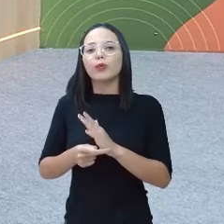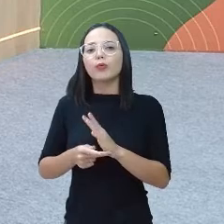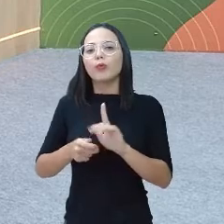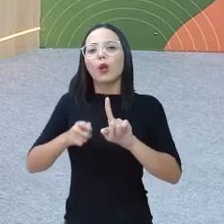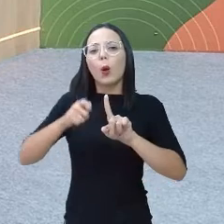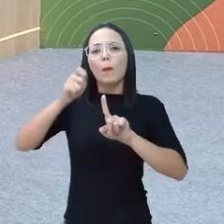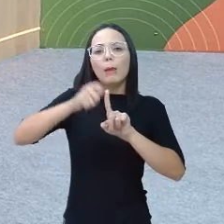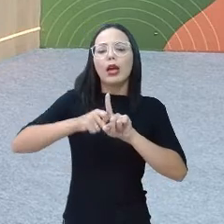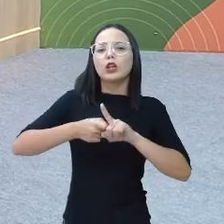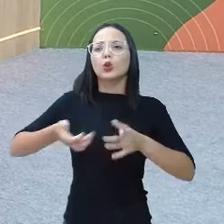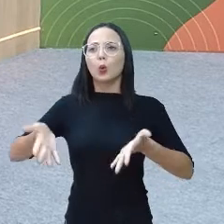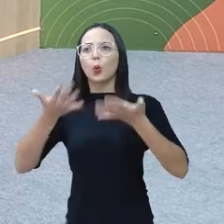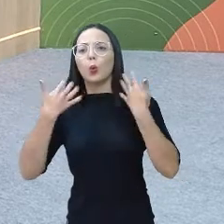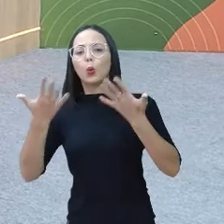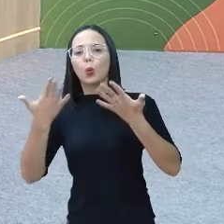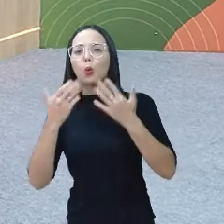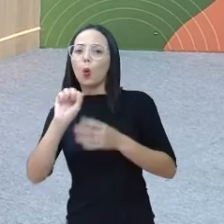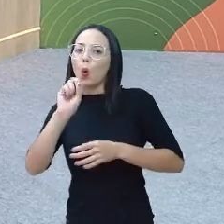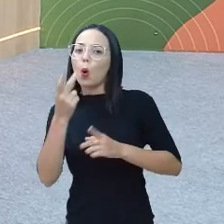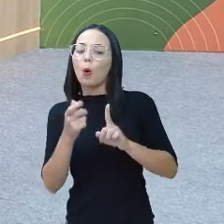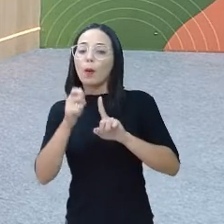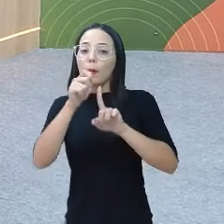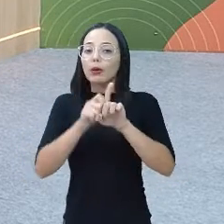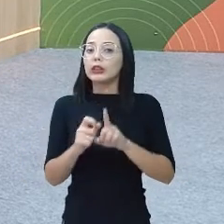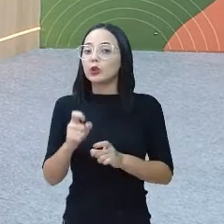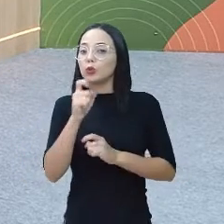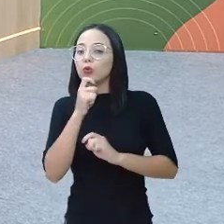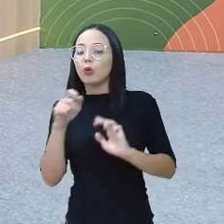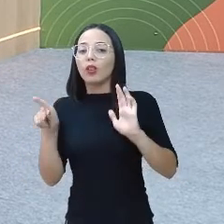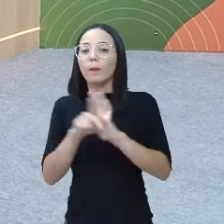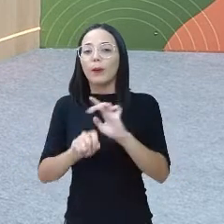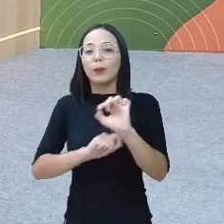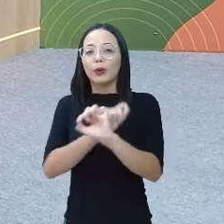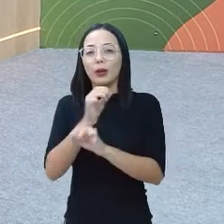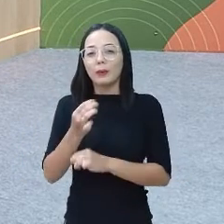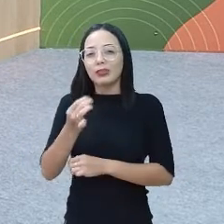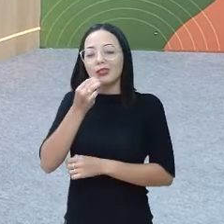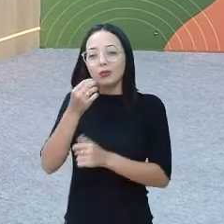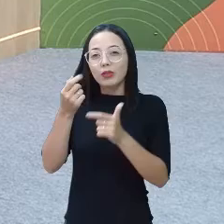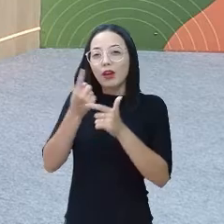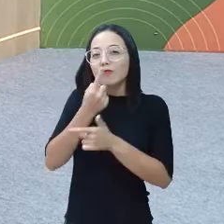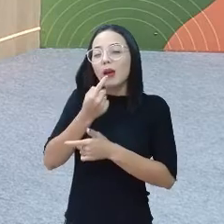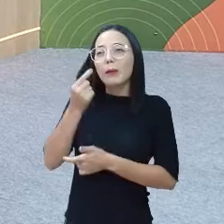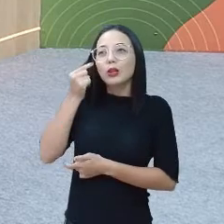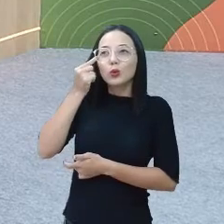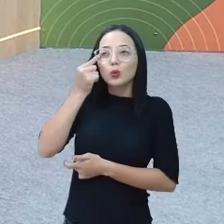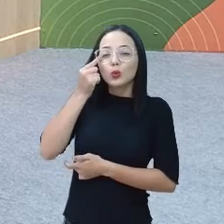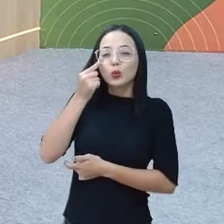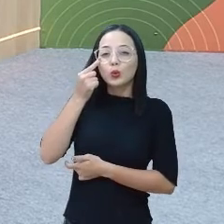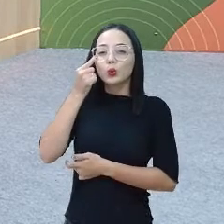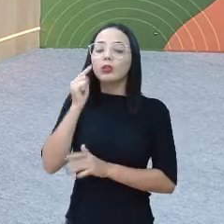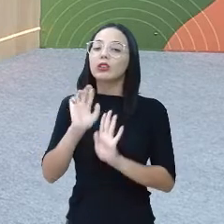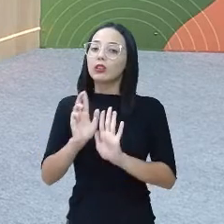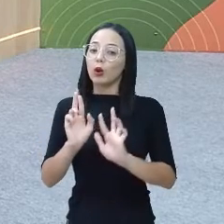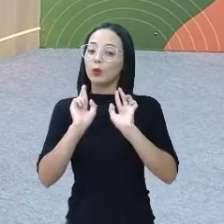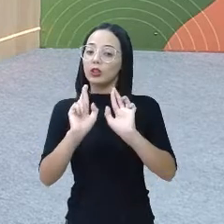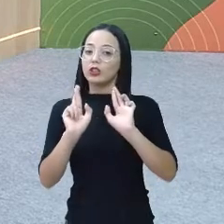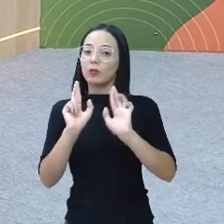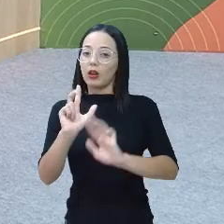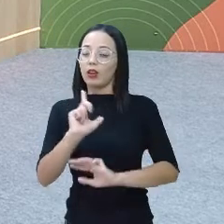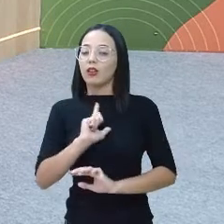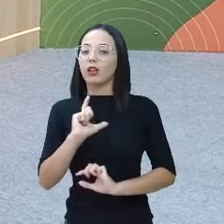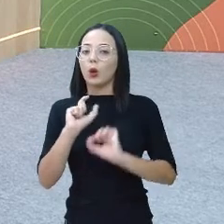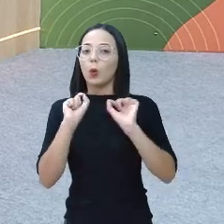ou no inverno, a gente tem um surto de conjuntivite, né? Então, se espera, né, que a gente